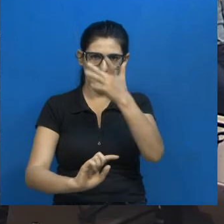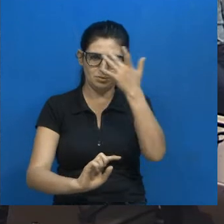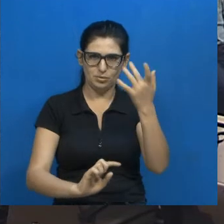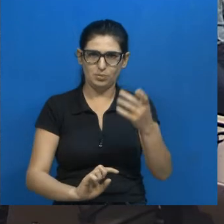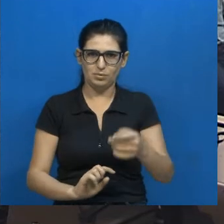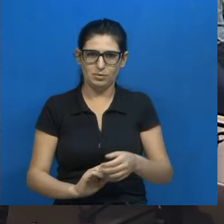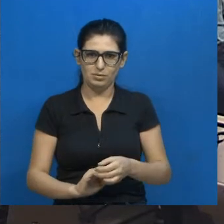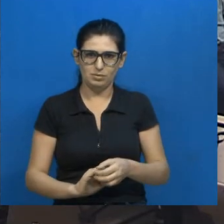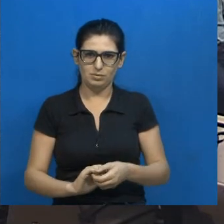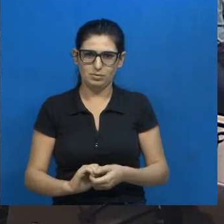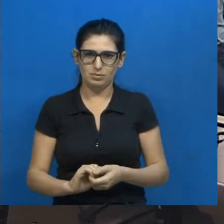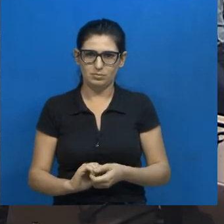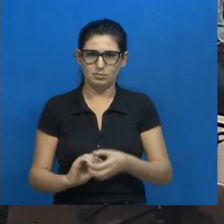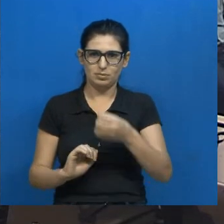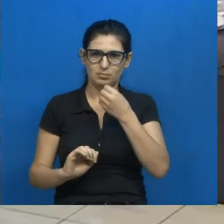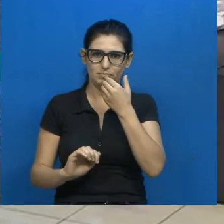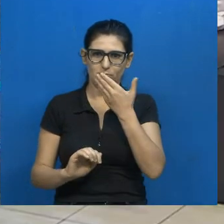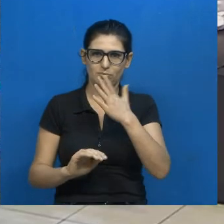noite.